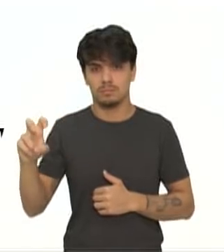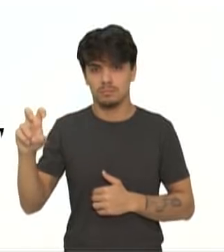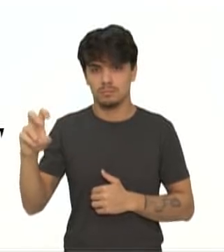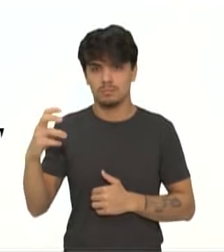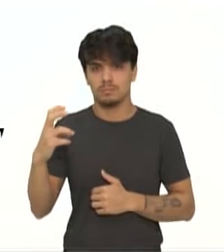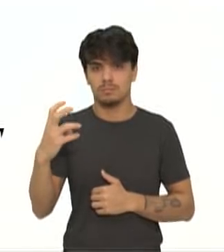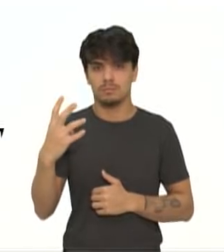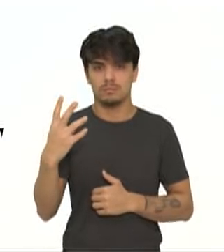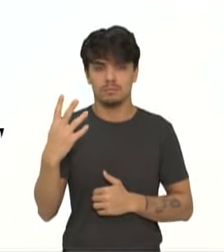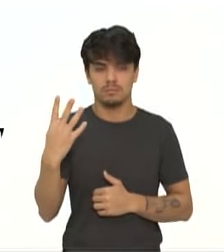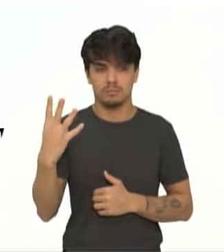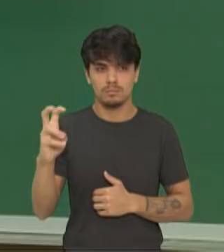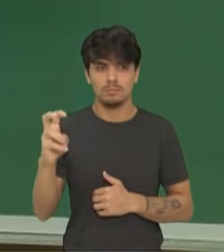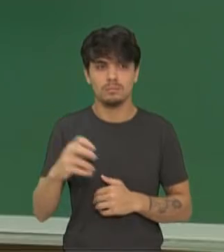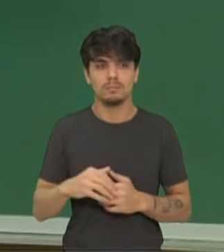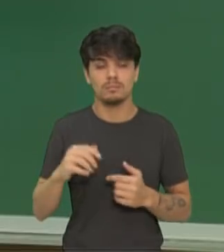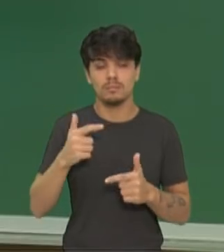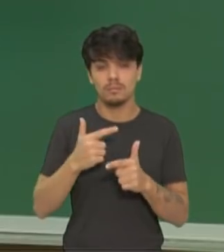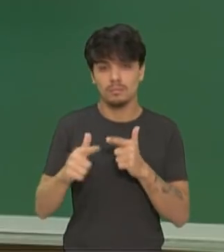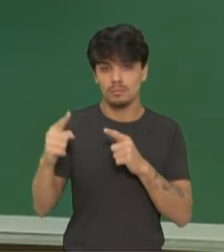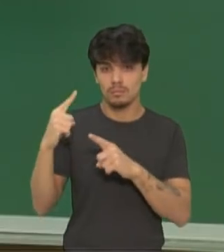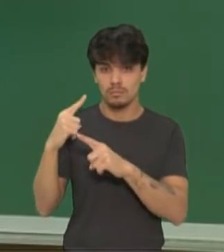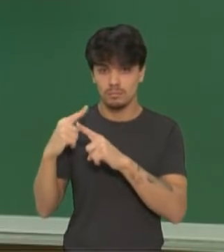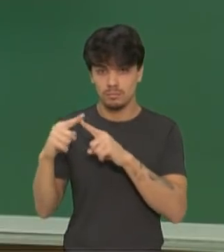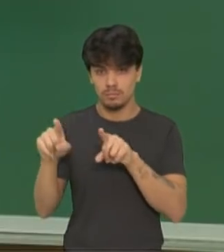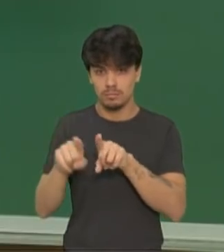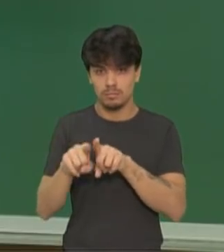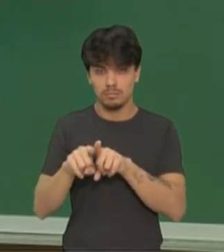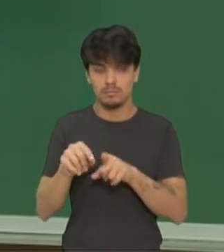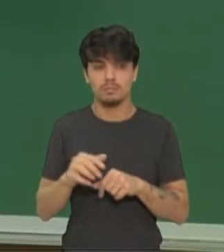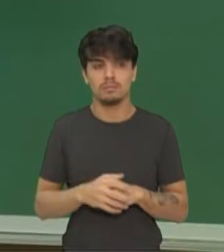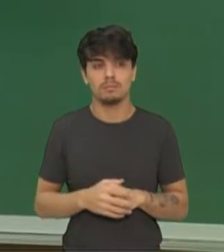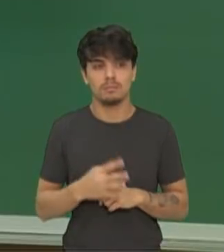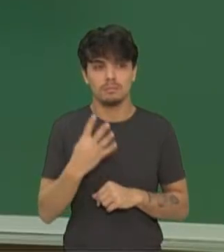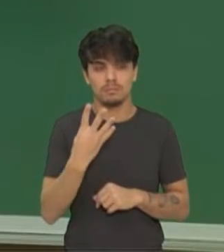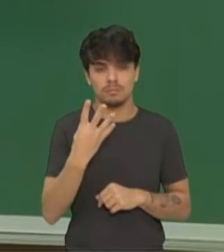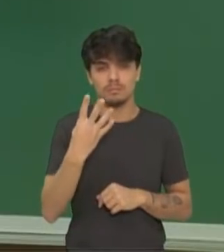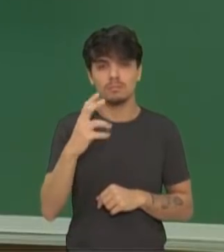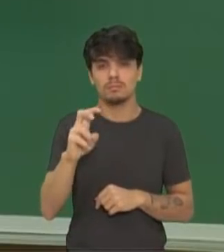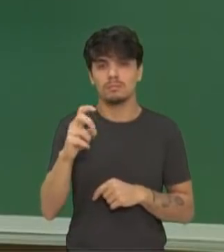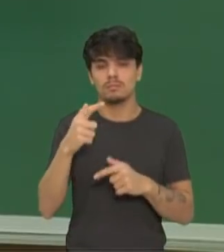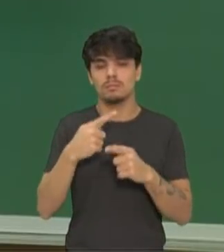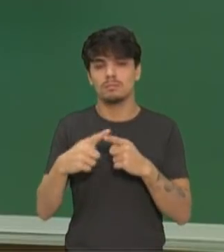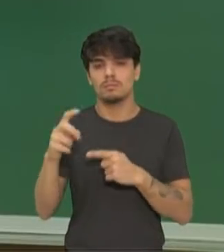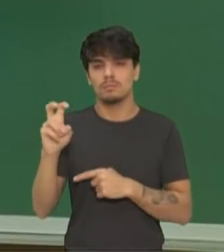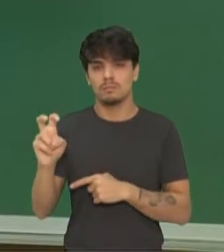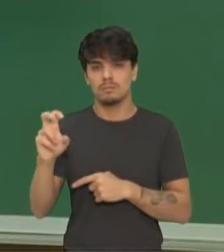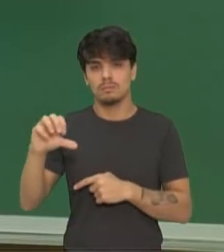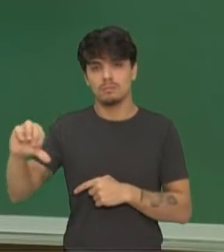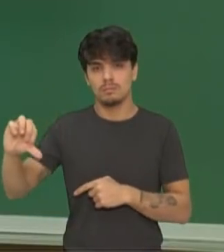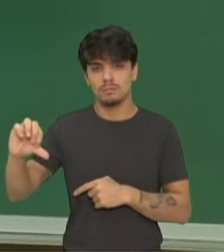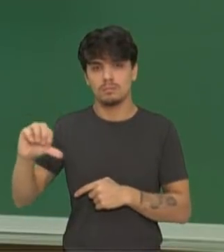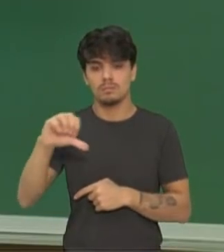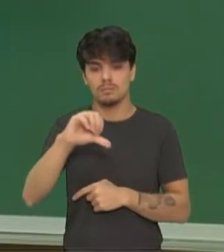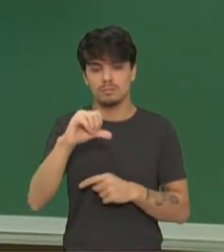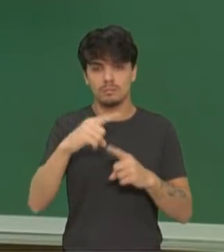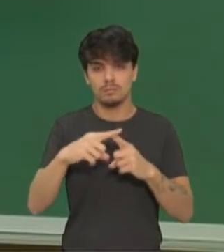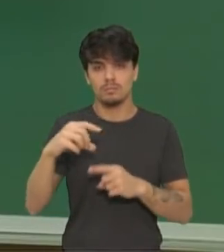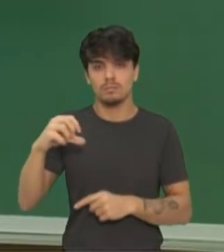45. Dividimos e multiplicamos, então 45 divididos por 5 é 9. 9 vezes